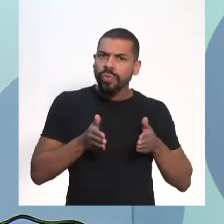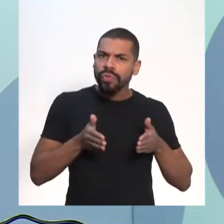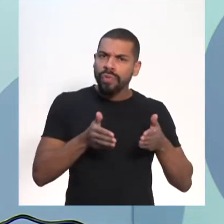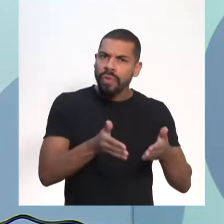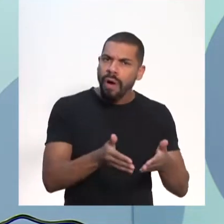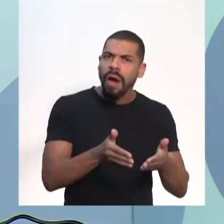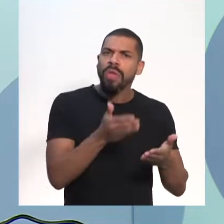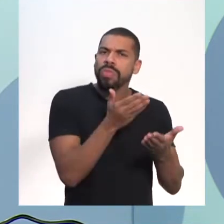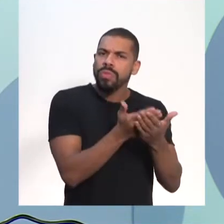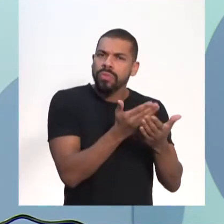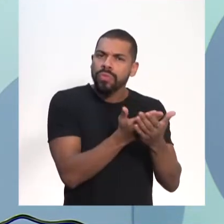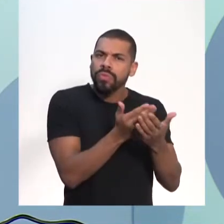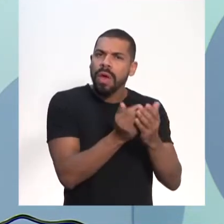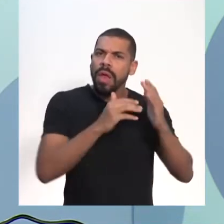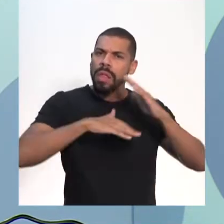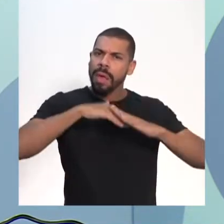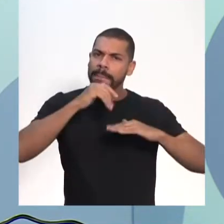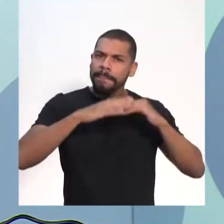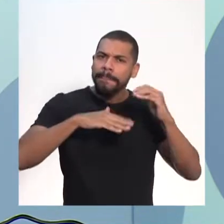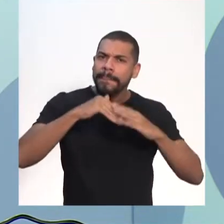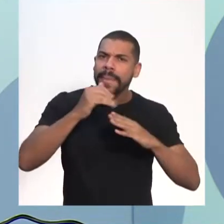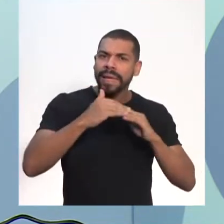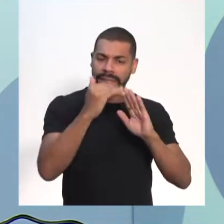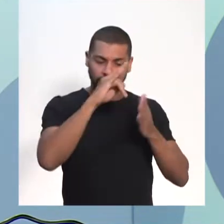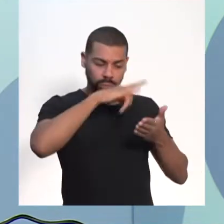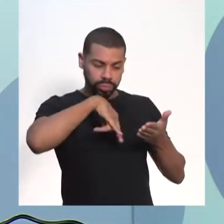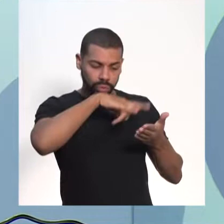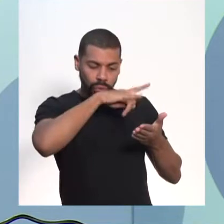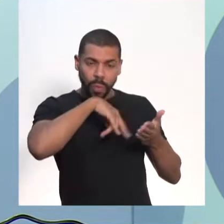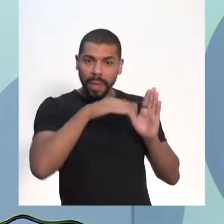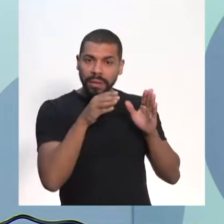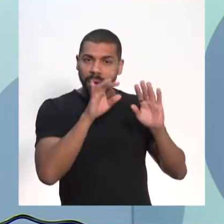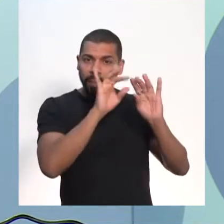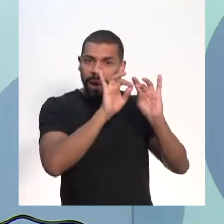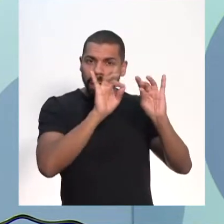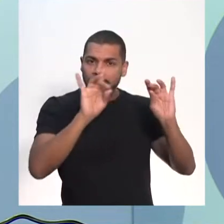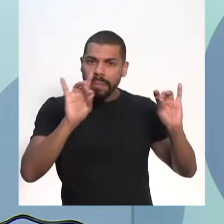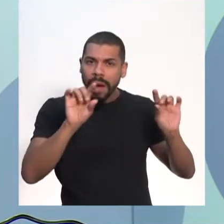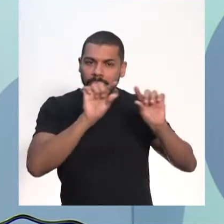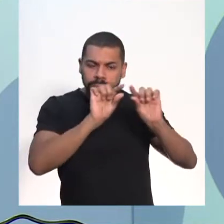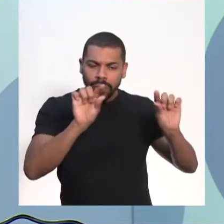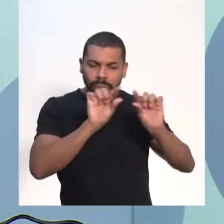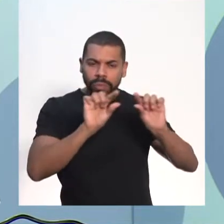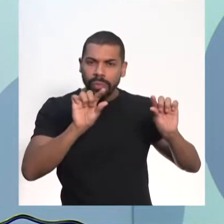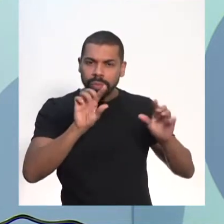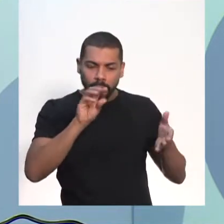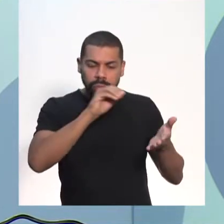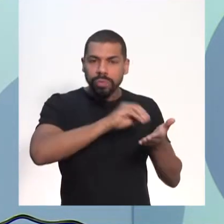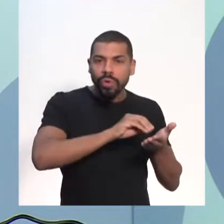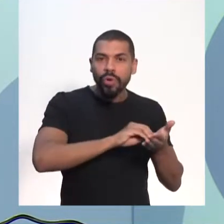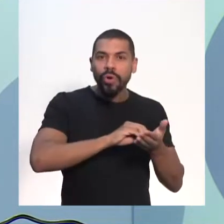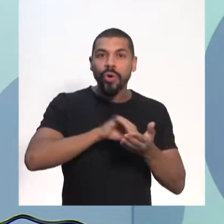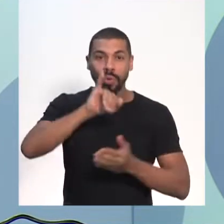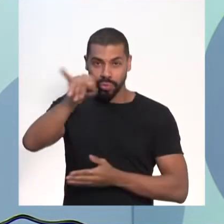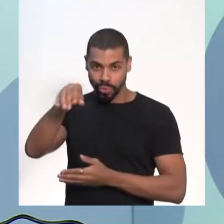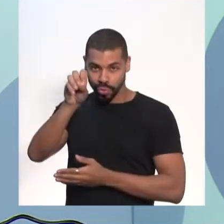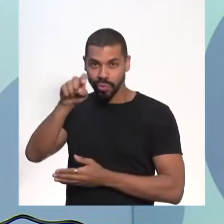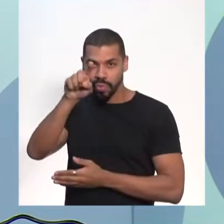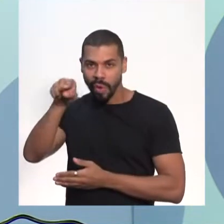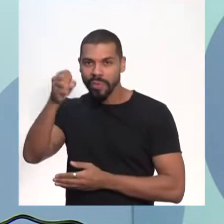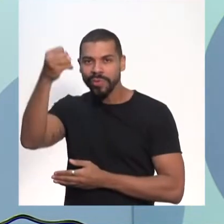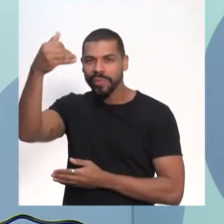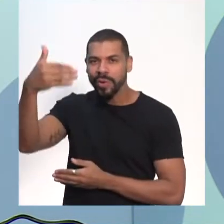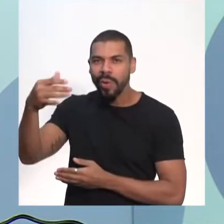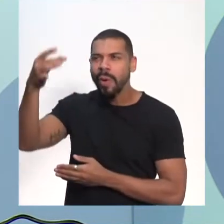para estudar essas habilidades que estão lá no documento orientador, estão anexas ao documento. O João explicou aqui, né, o passo a passo de